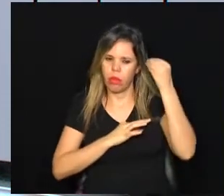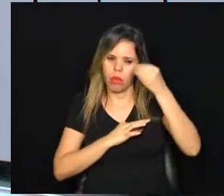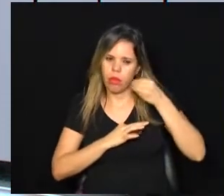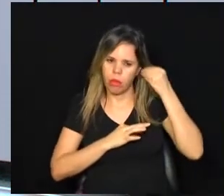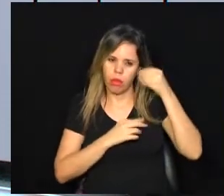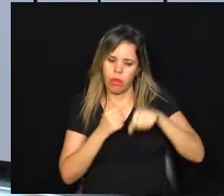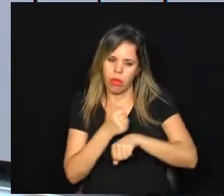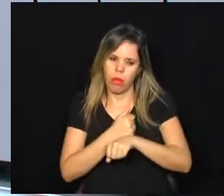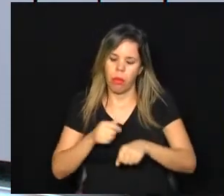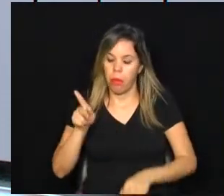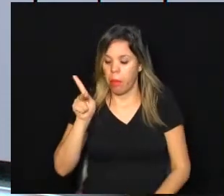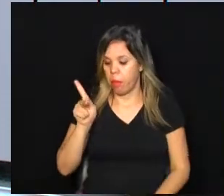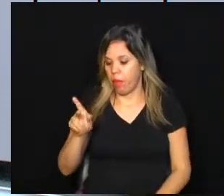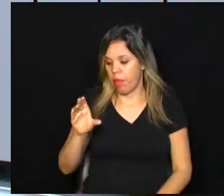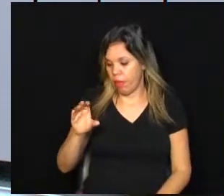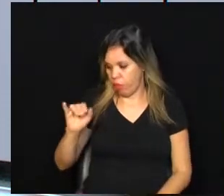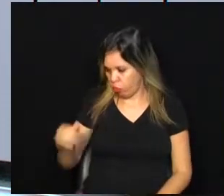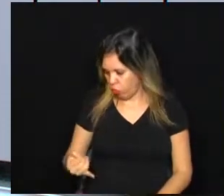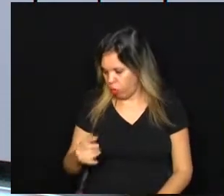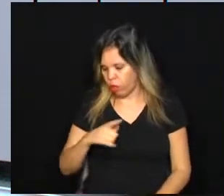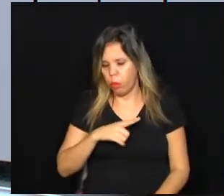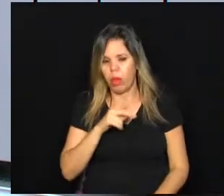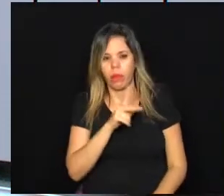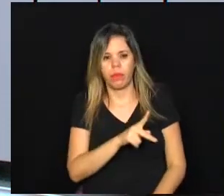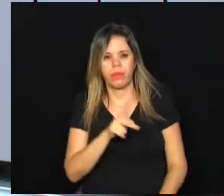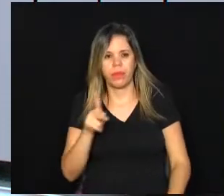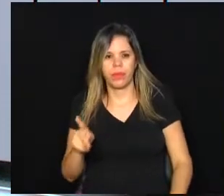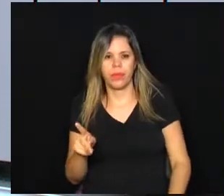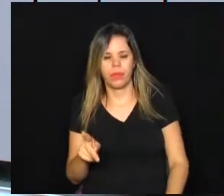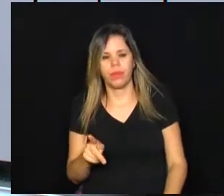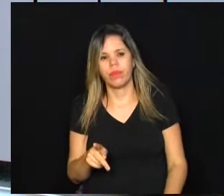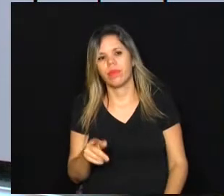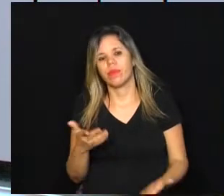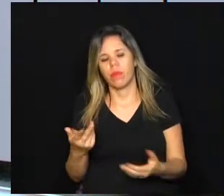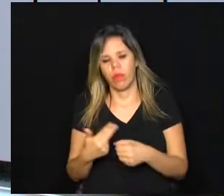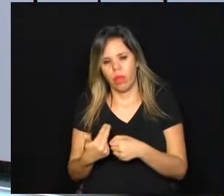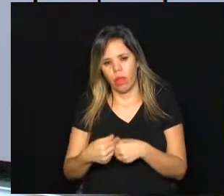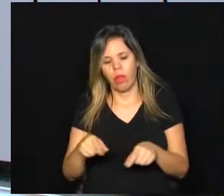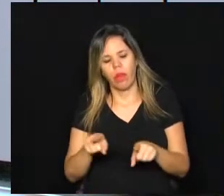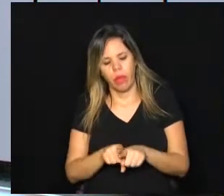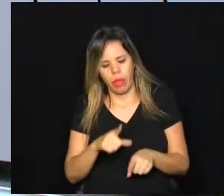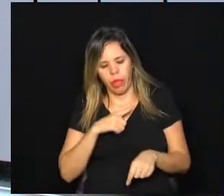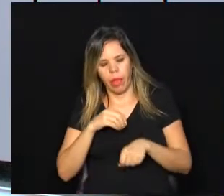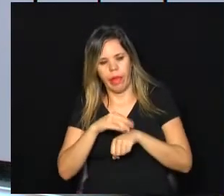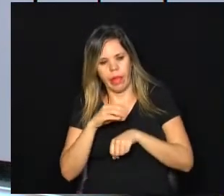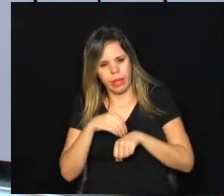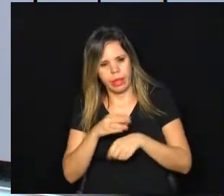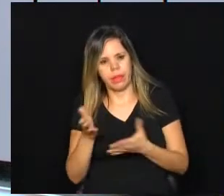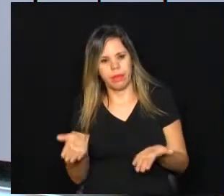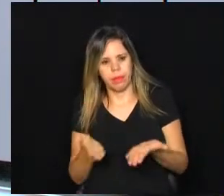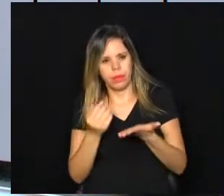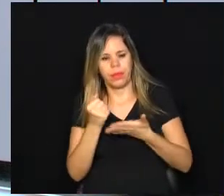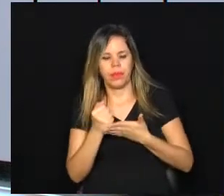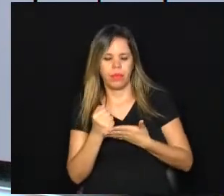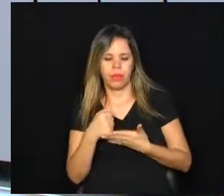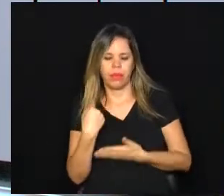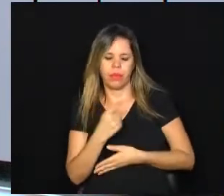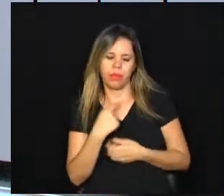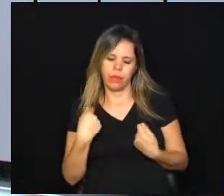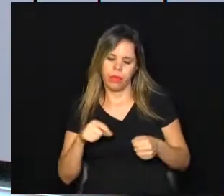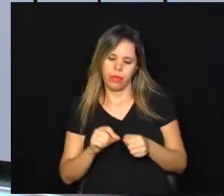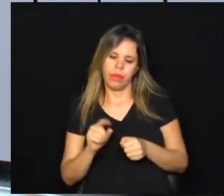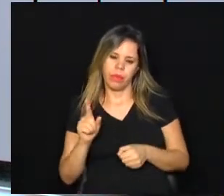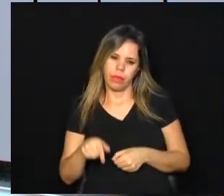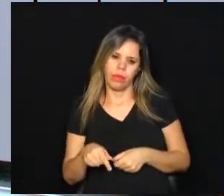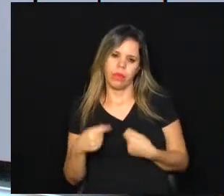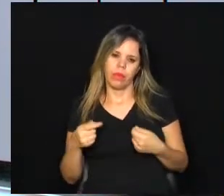própria PCJ tem embasado, o professor Zufo aqui da Unicamp tem dado essas diretrizes, e a gente tem que fazer isso, a gente